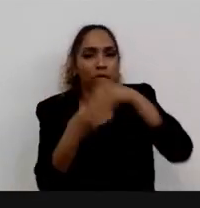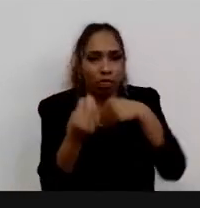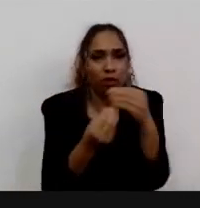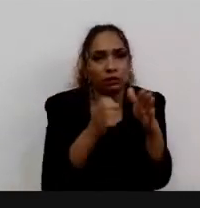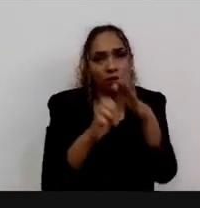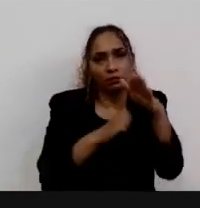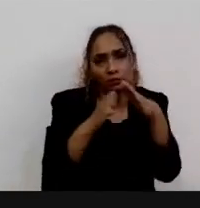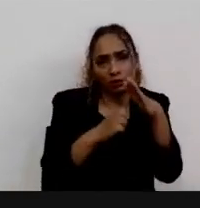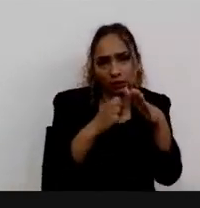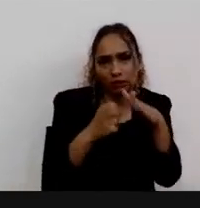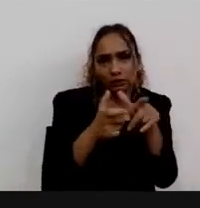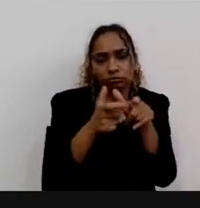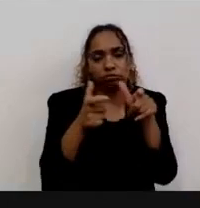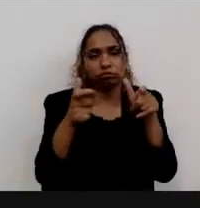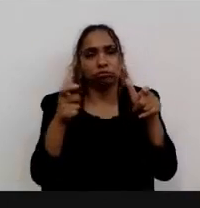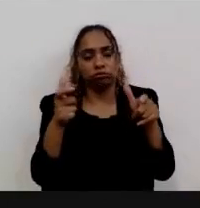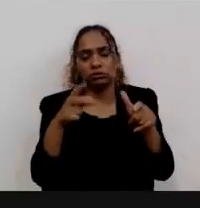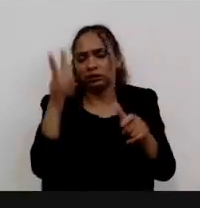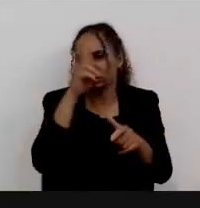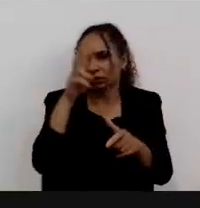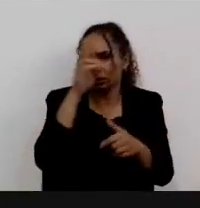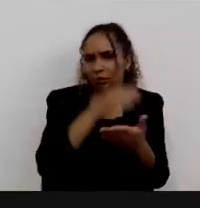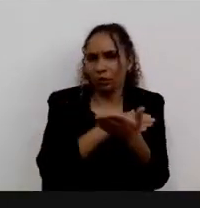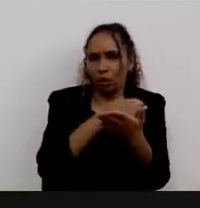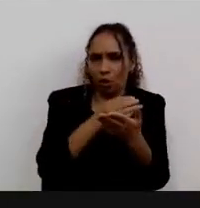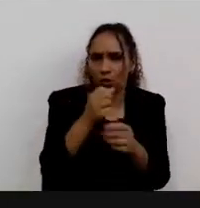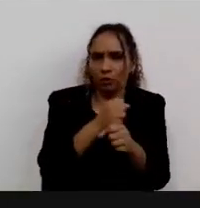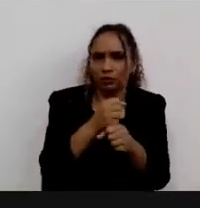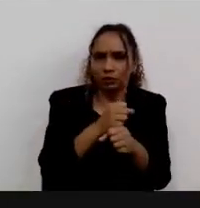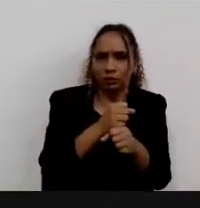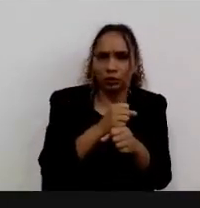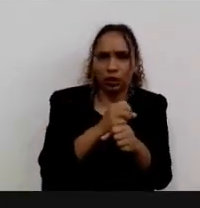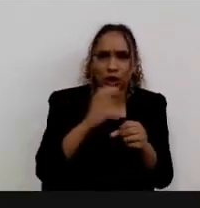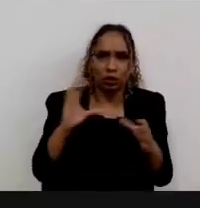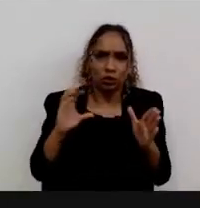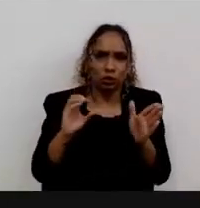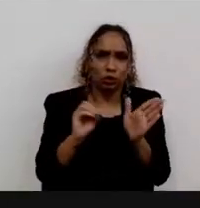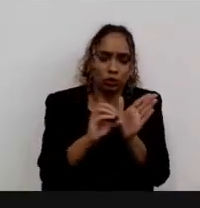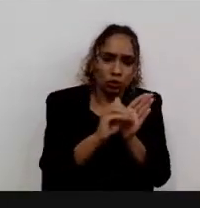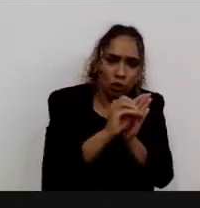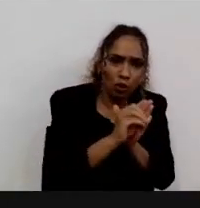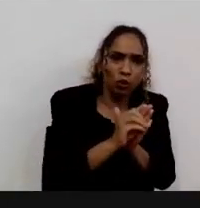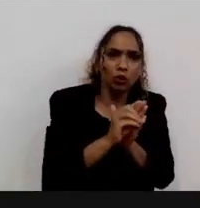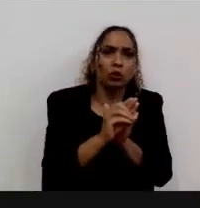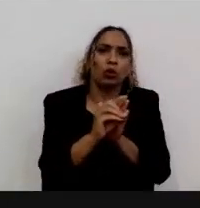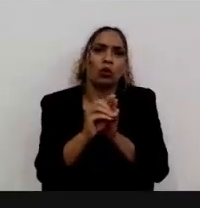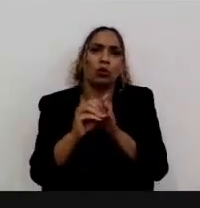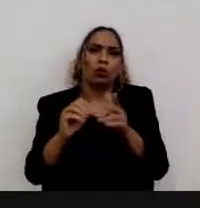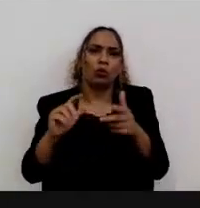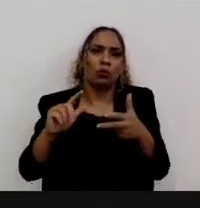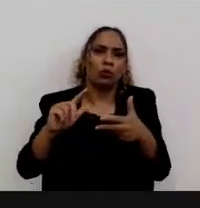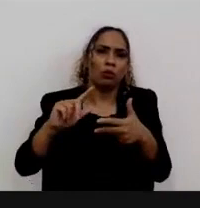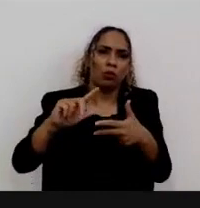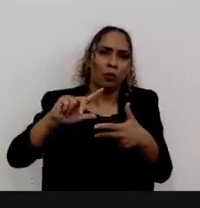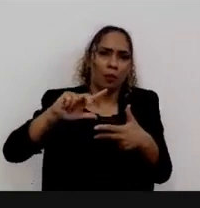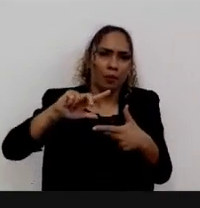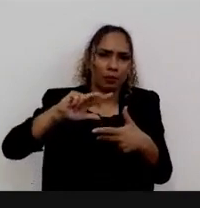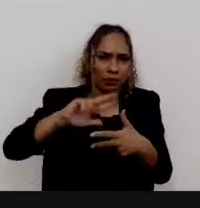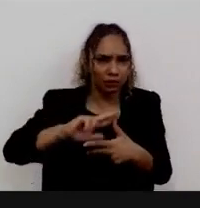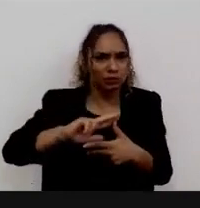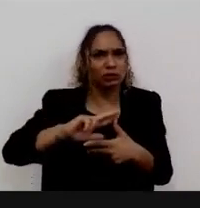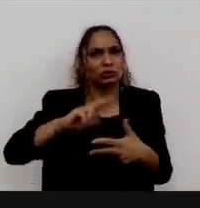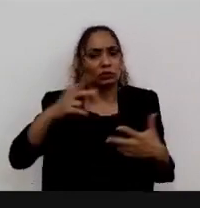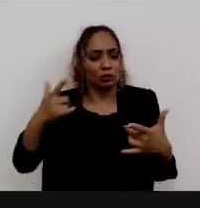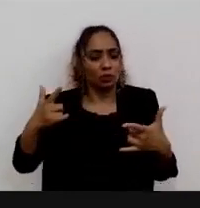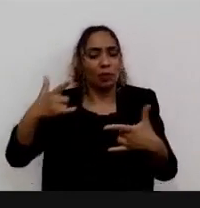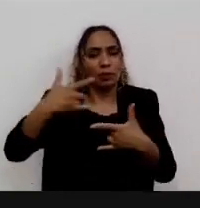empresas, as gigantes, vocês devem lembrar do início do ano, né? Google, Microsoft, estava todo mundo demitindo mais de 10 mil